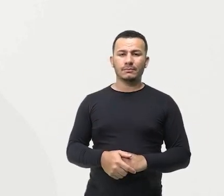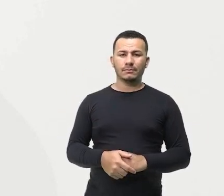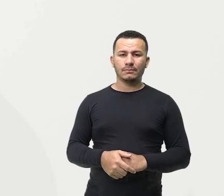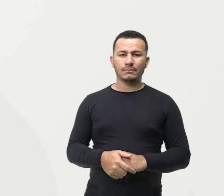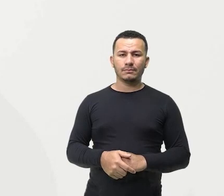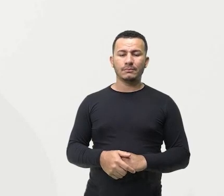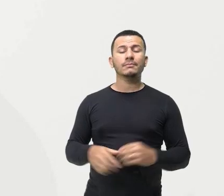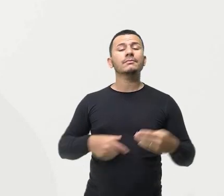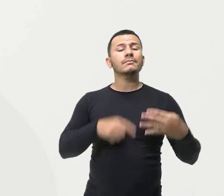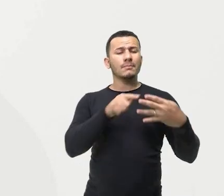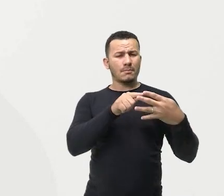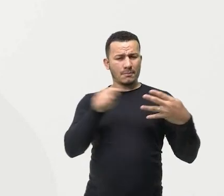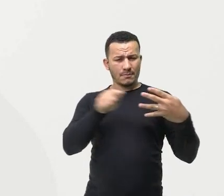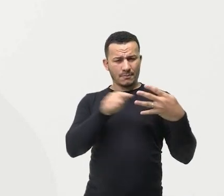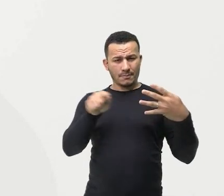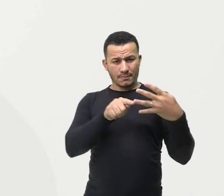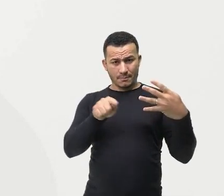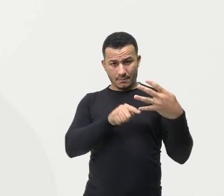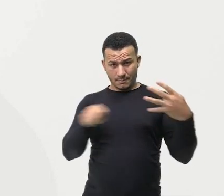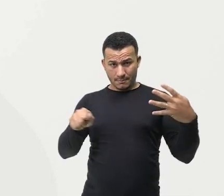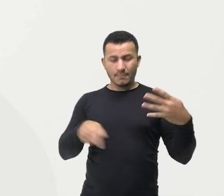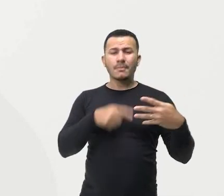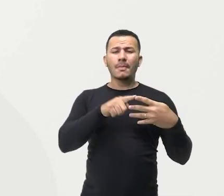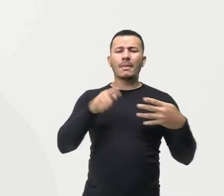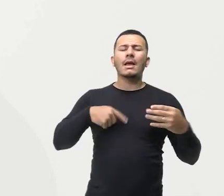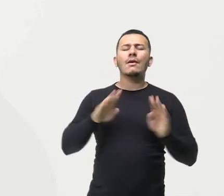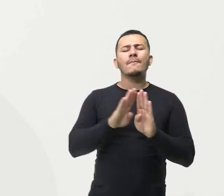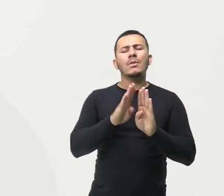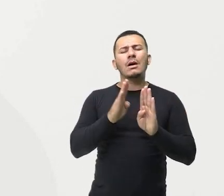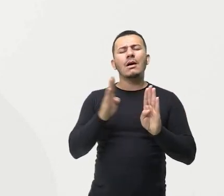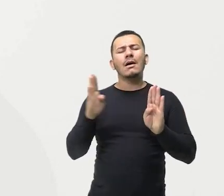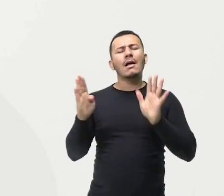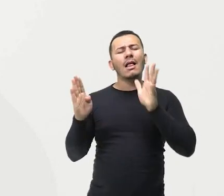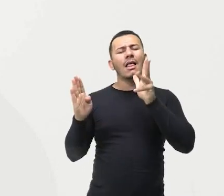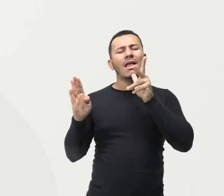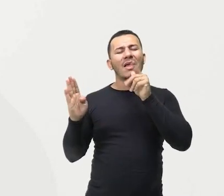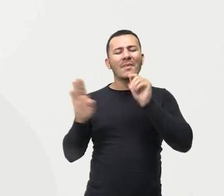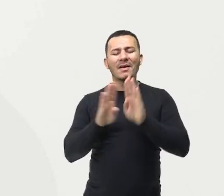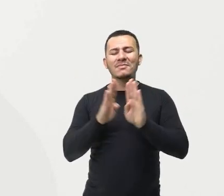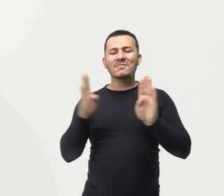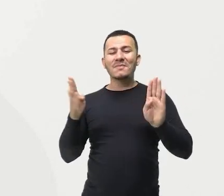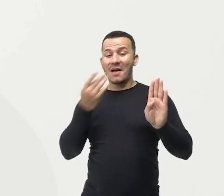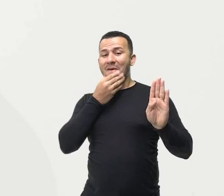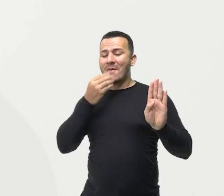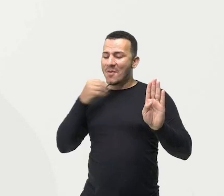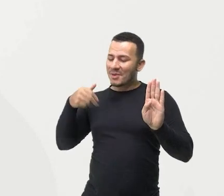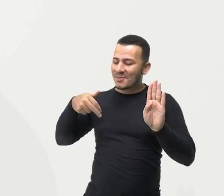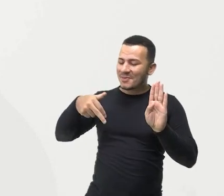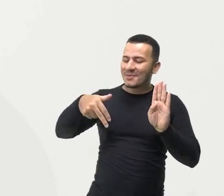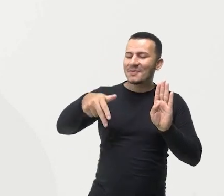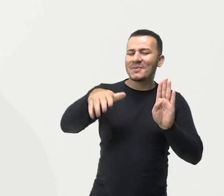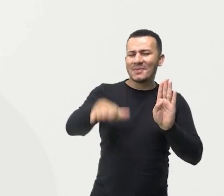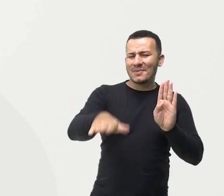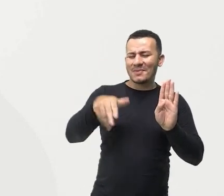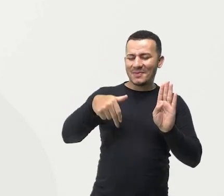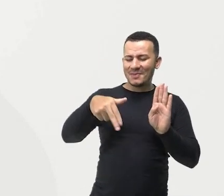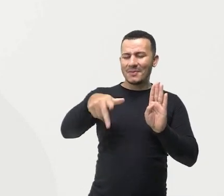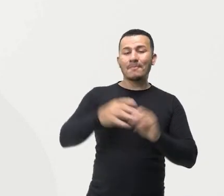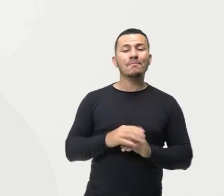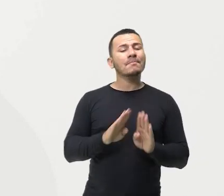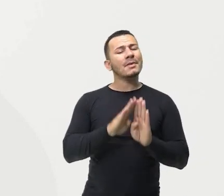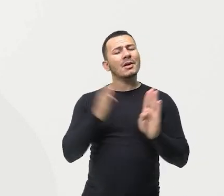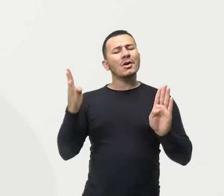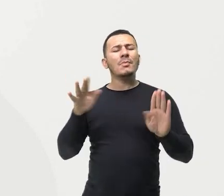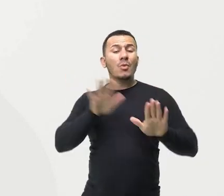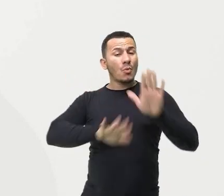próxima estrofe, a gente observa aqui. Eu abro devagarinho para passar o menininho. Eu abro bem com cuidado